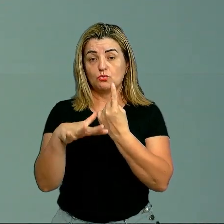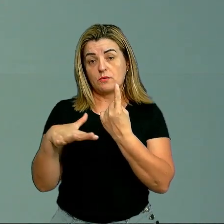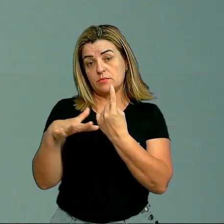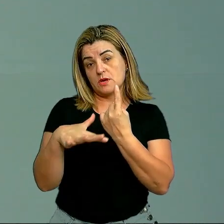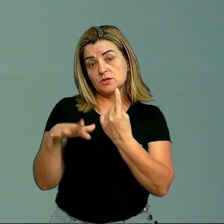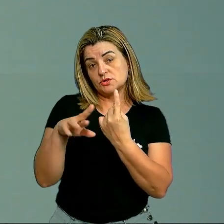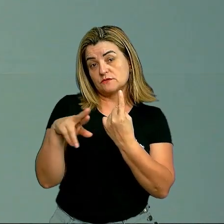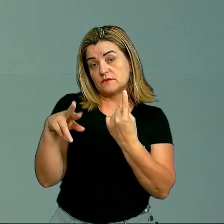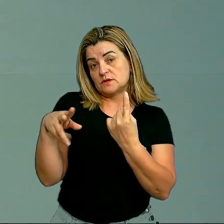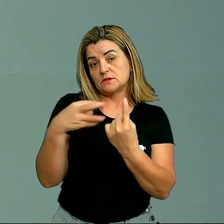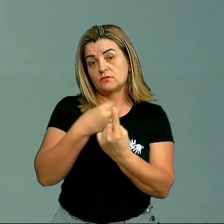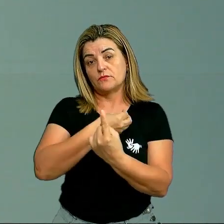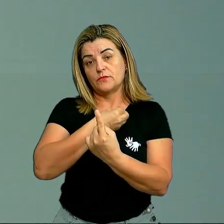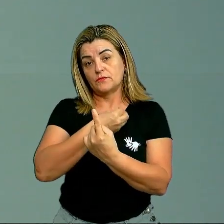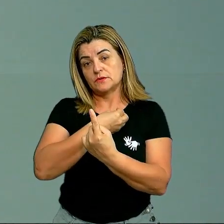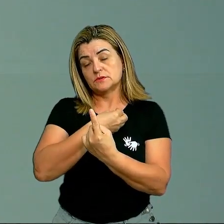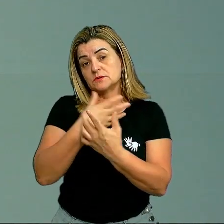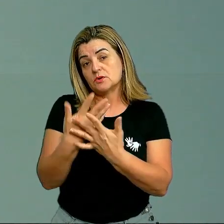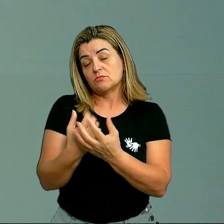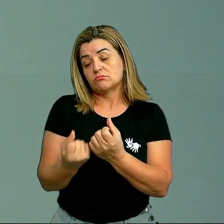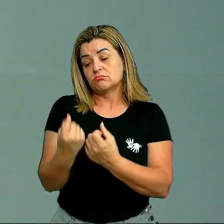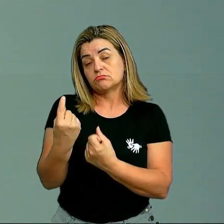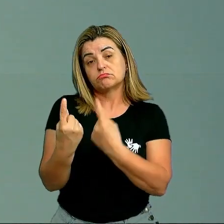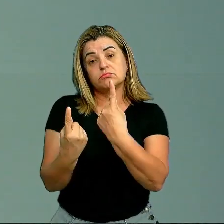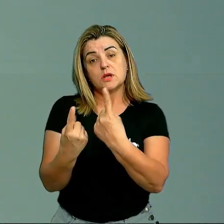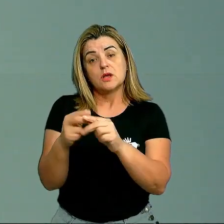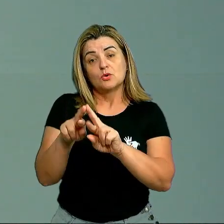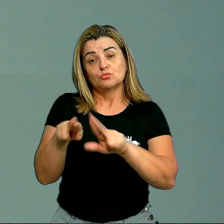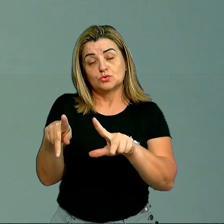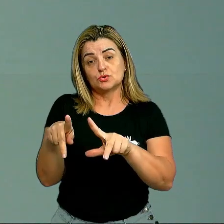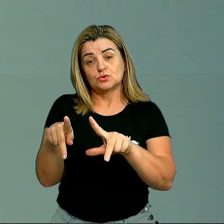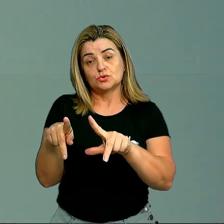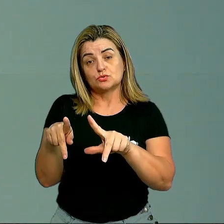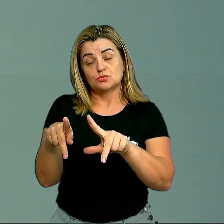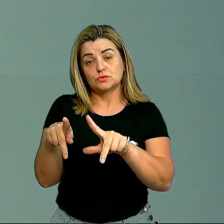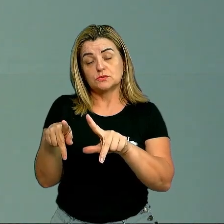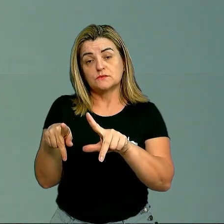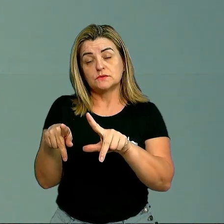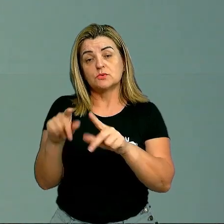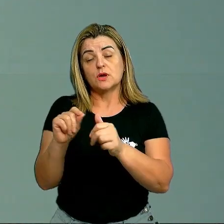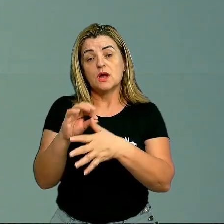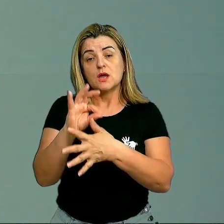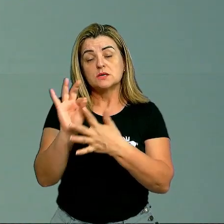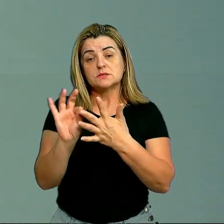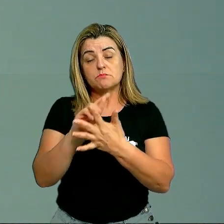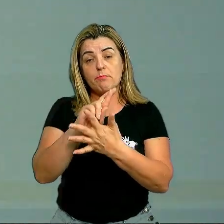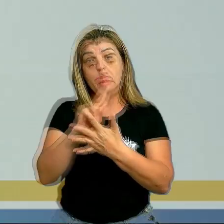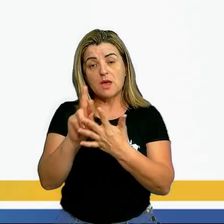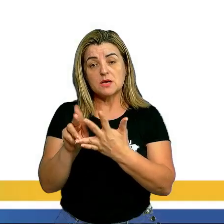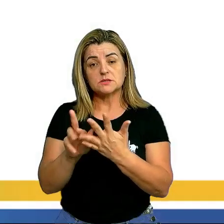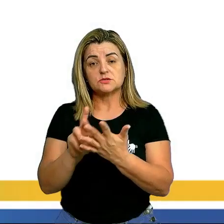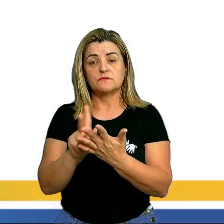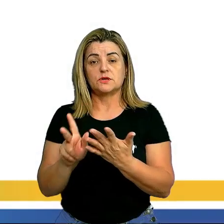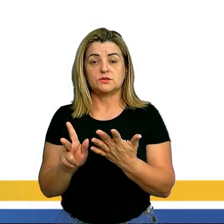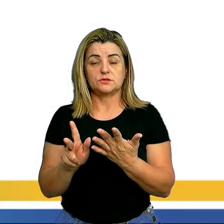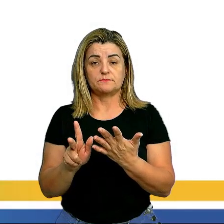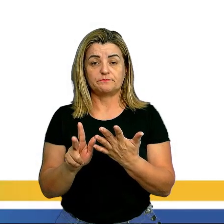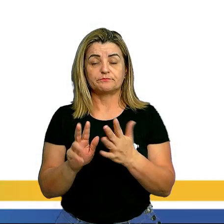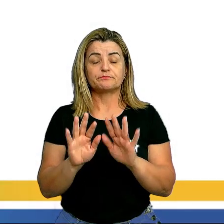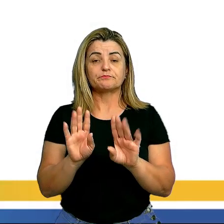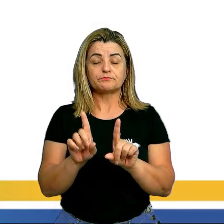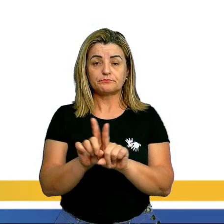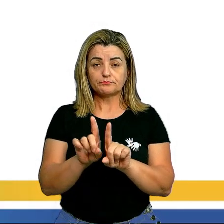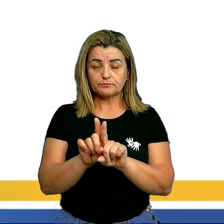diferente que estão vivendo, então ela acaba se diferenciando, gerando aí espécies diferentes, tá certo?